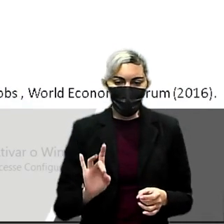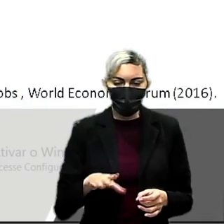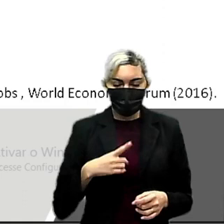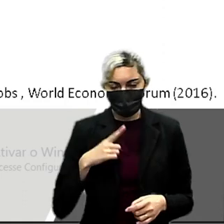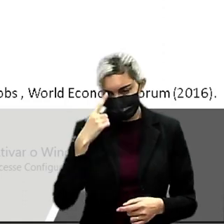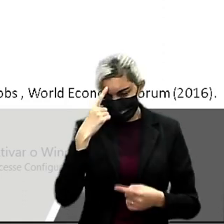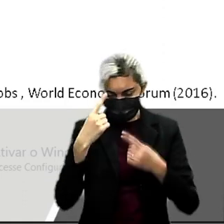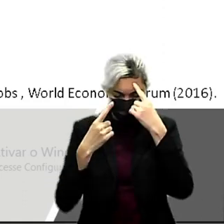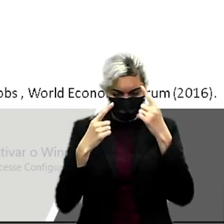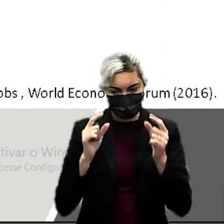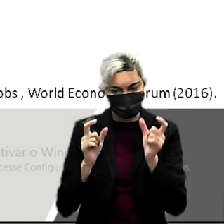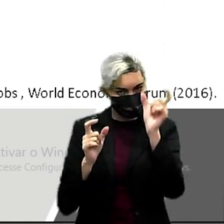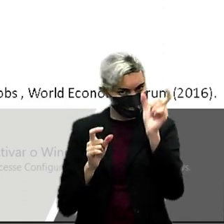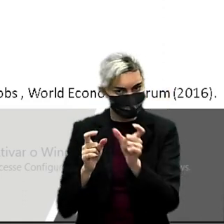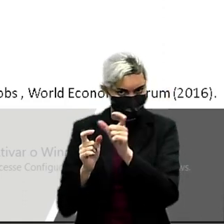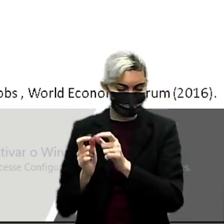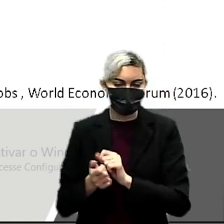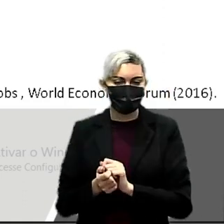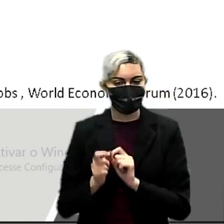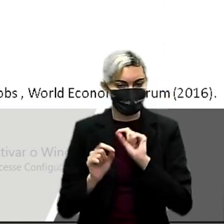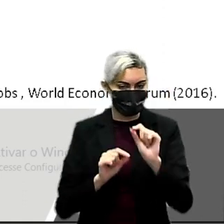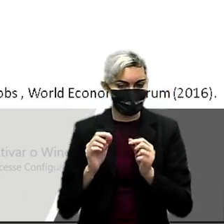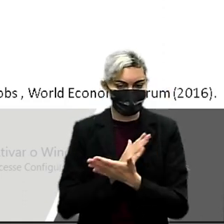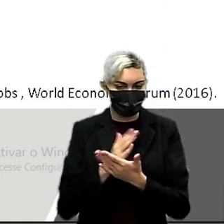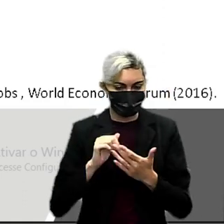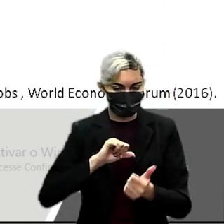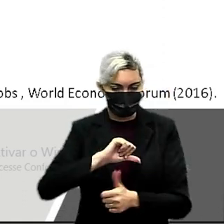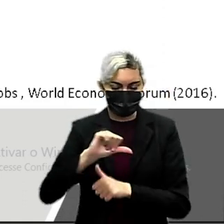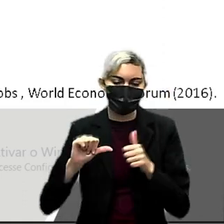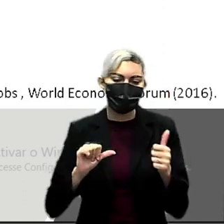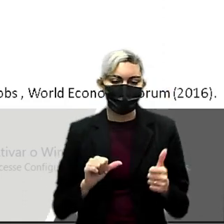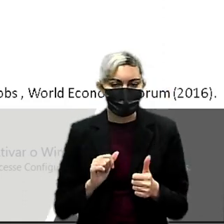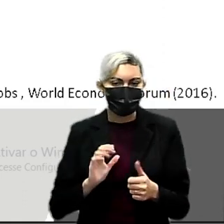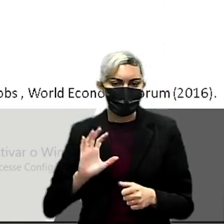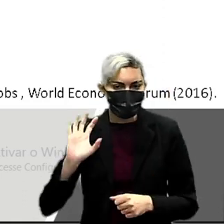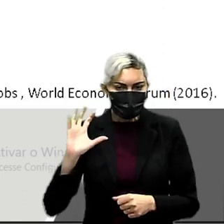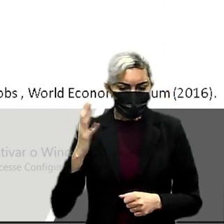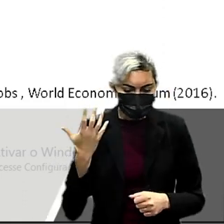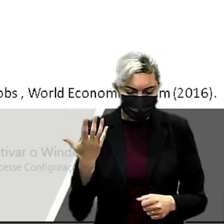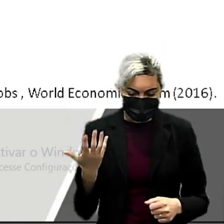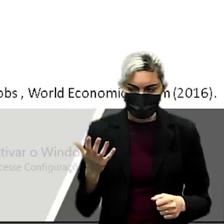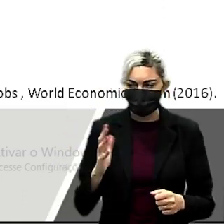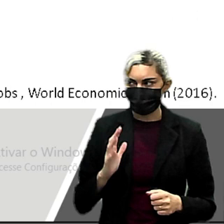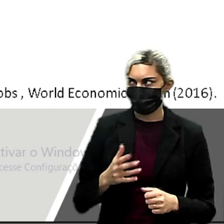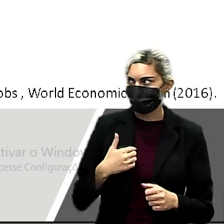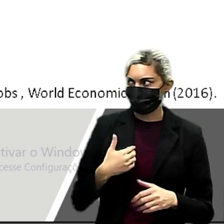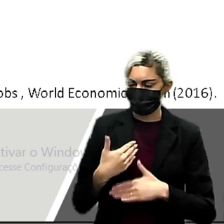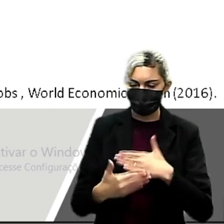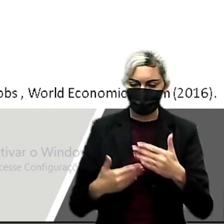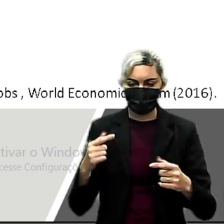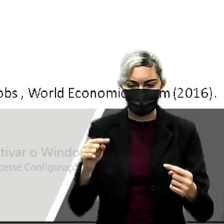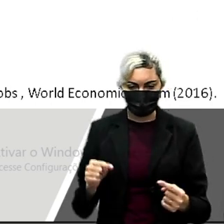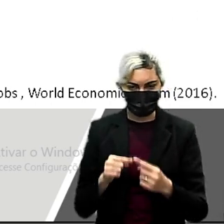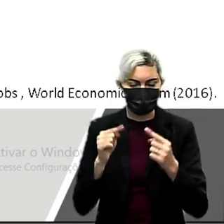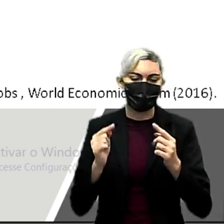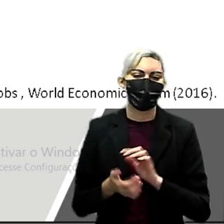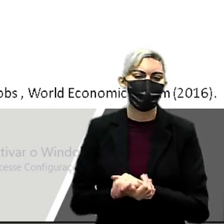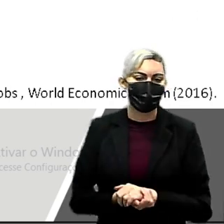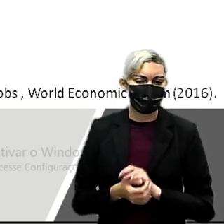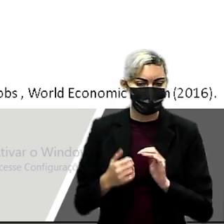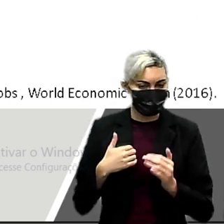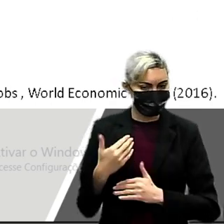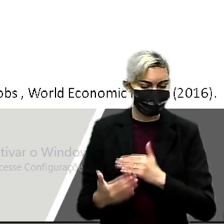uma ideia, né, de algumas mudanças que ocorreram, que já vem impactando